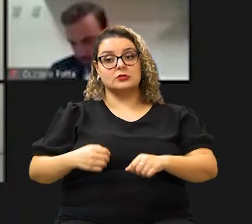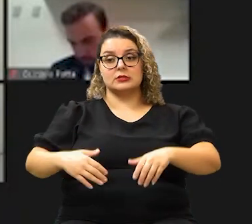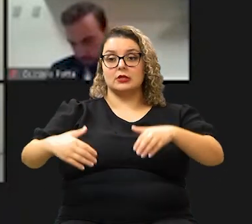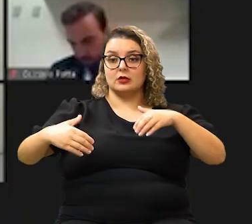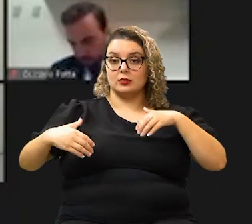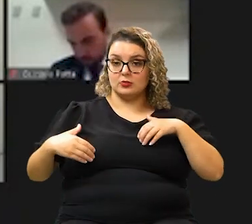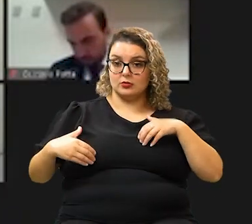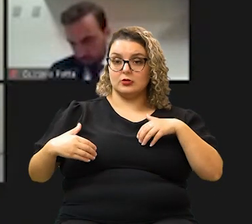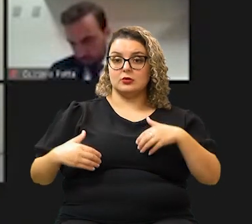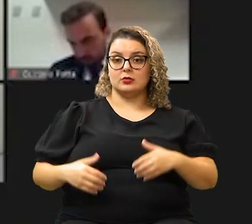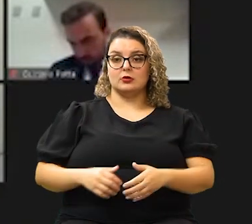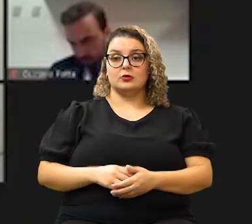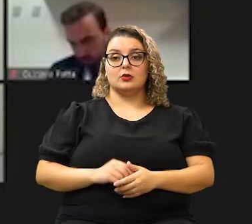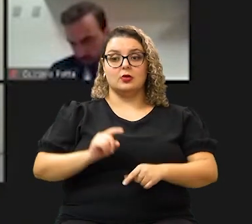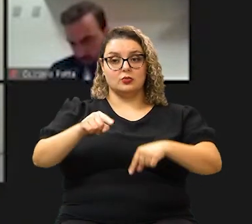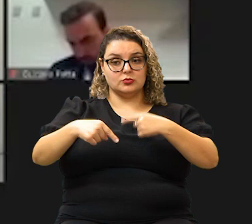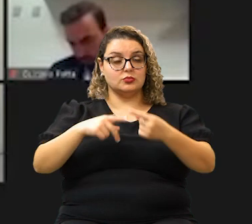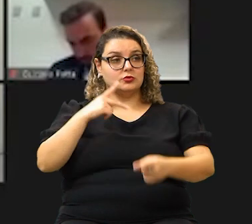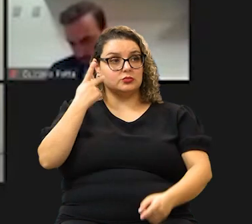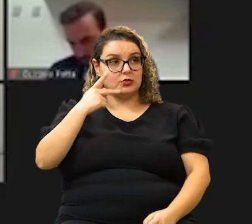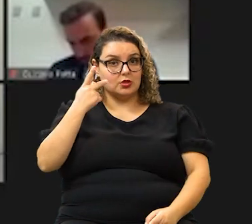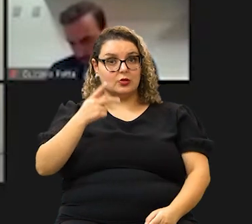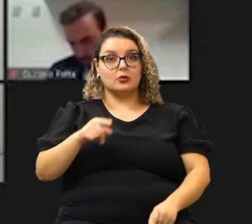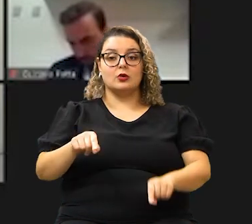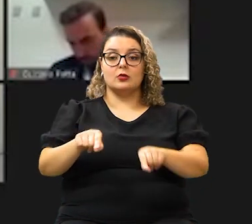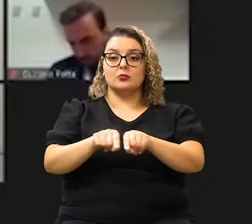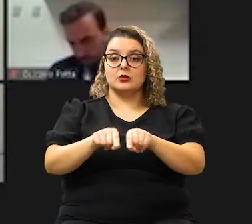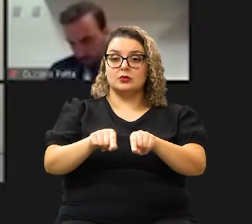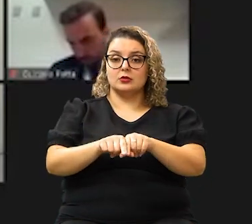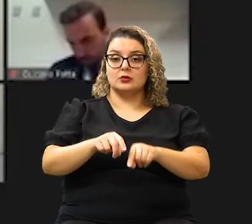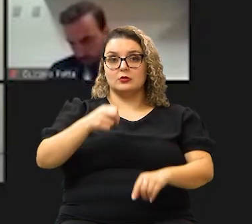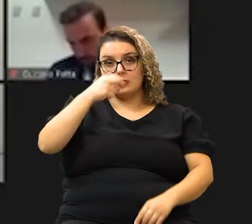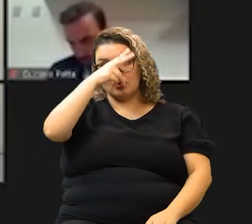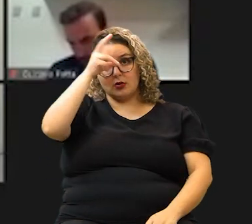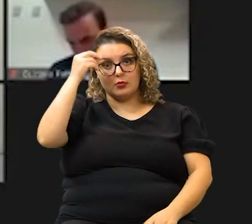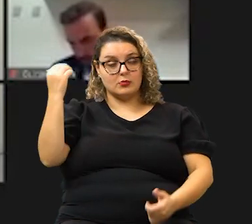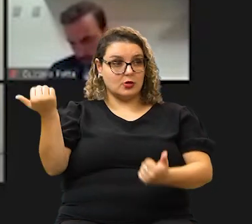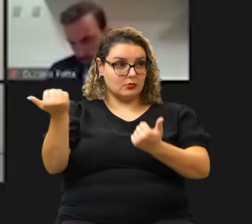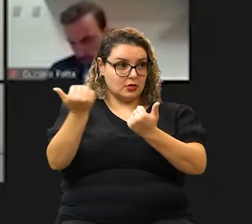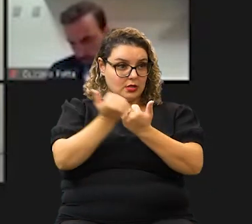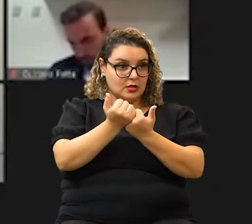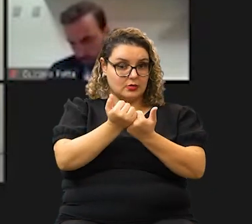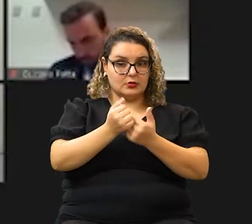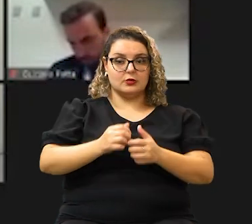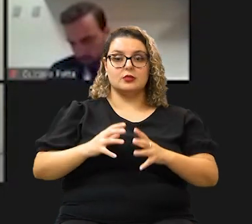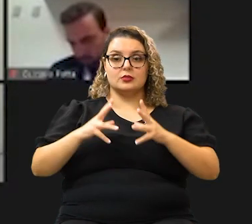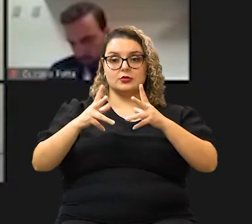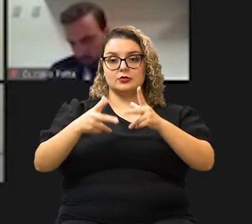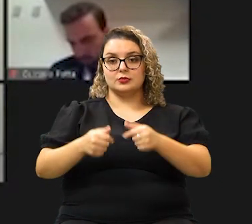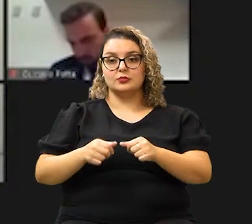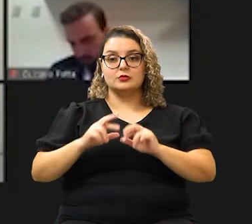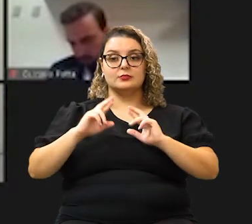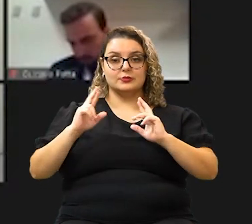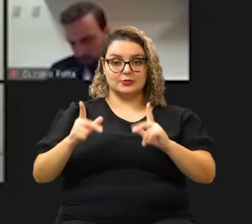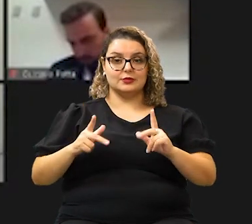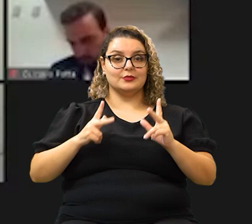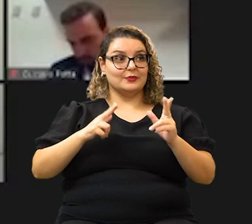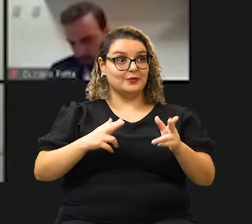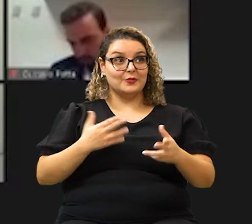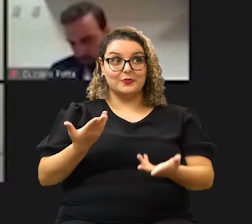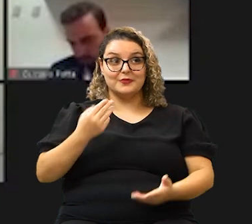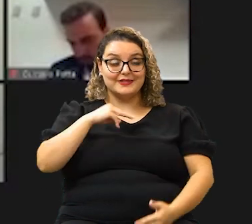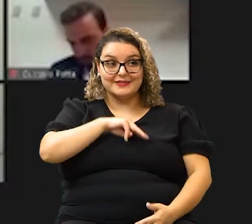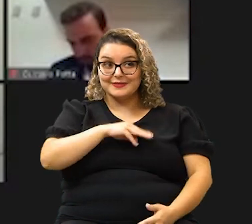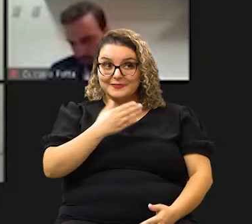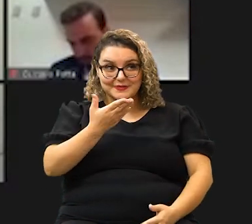e ao vice. Teve que ser totalmente diferente. Como que foi essa missão para você tentar ali ter